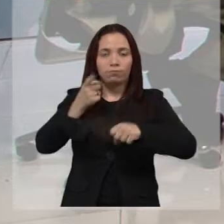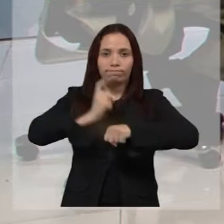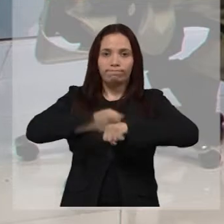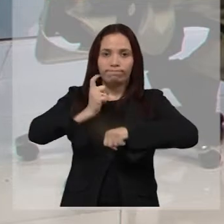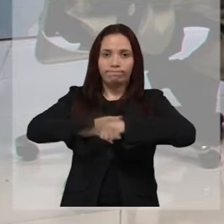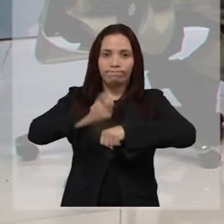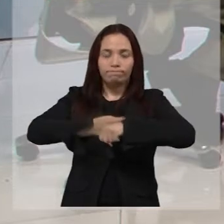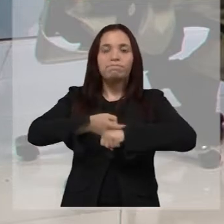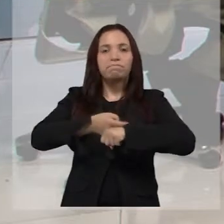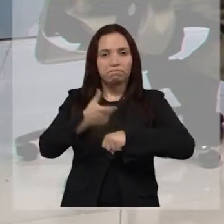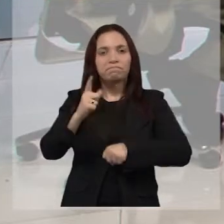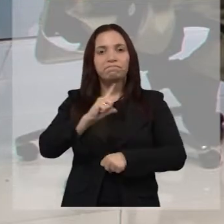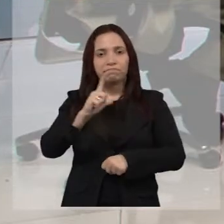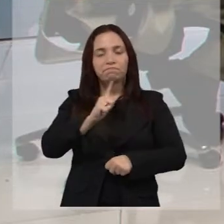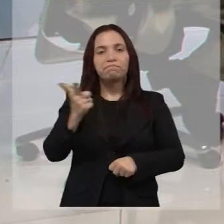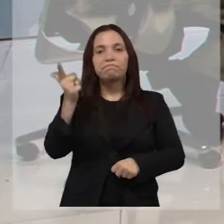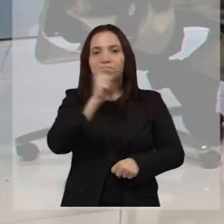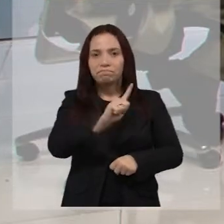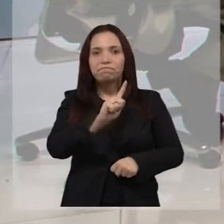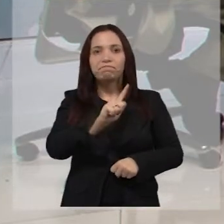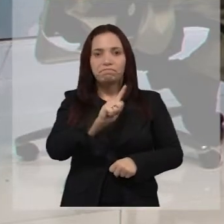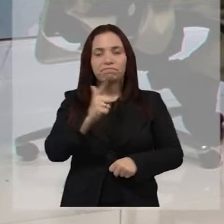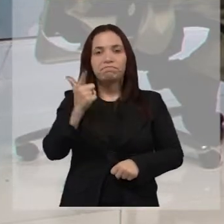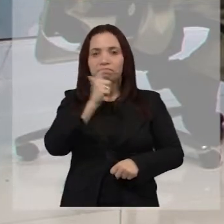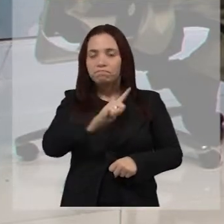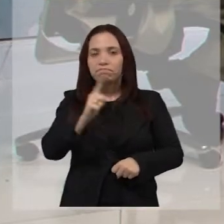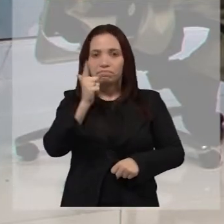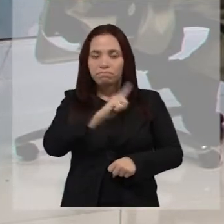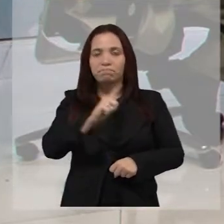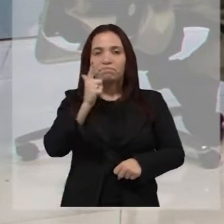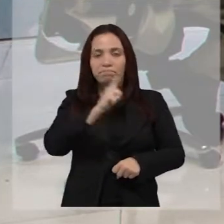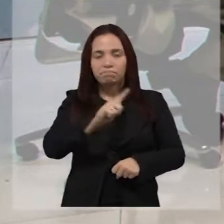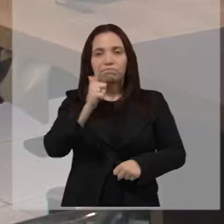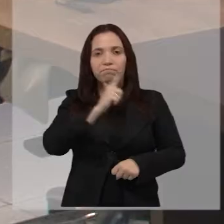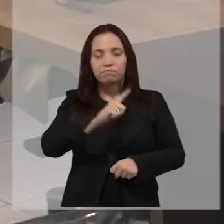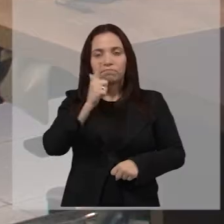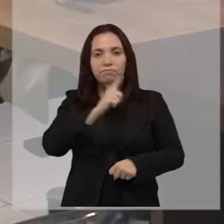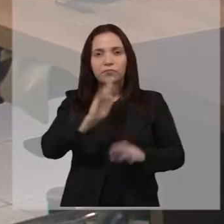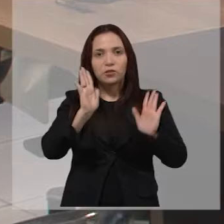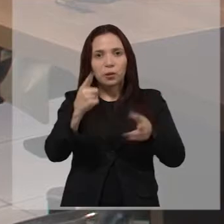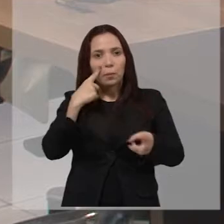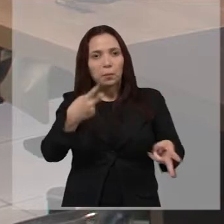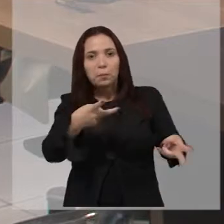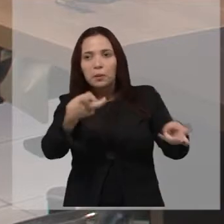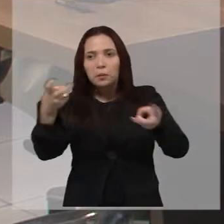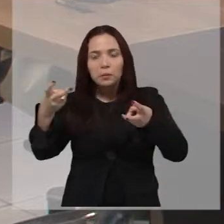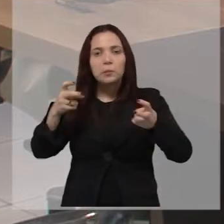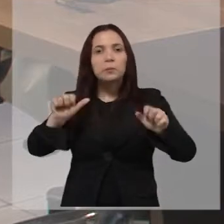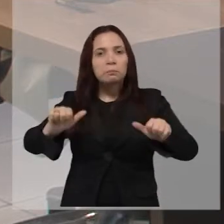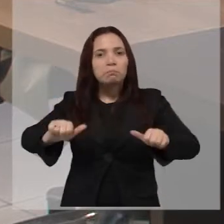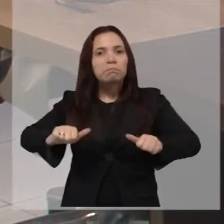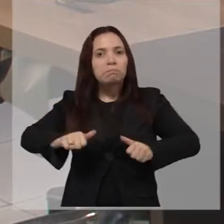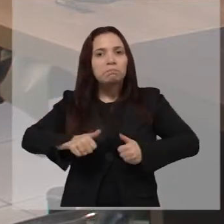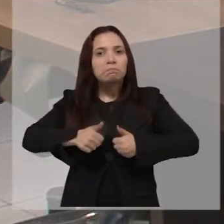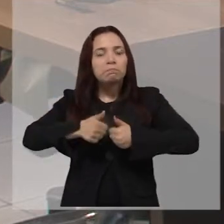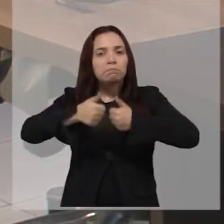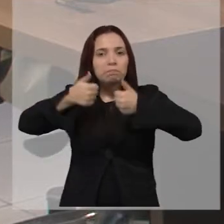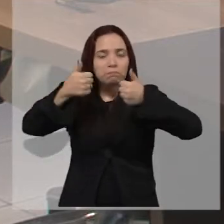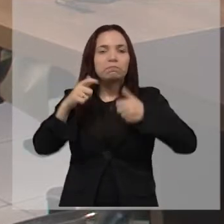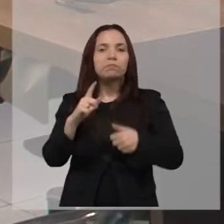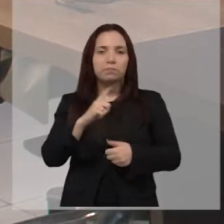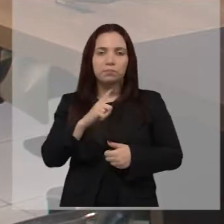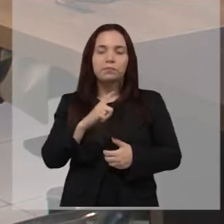agora, e com sucesso, até onde se alcança, já está obtendo os primeiros resultados, né? A partir